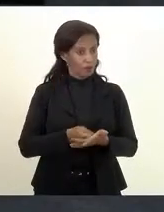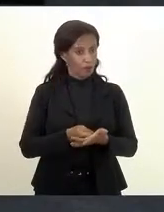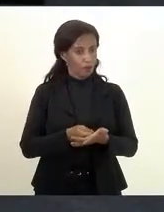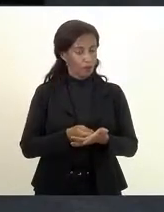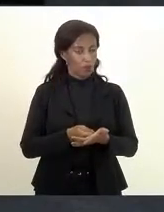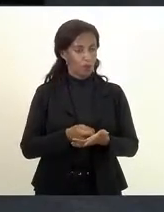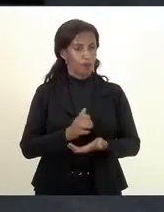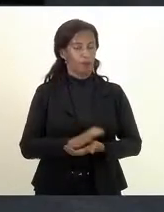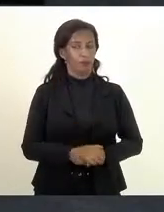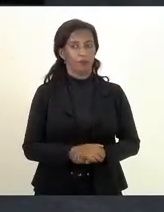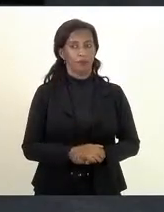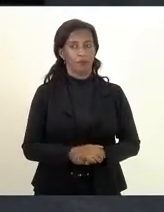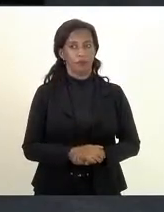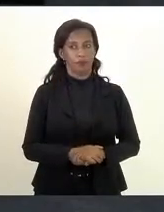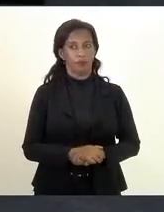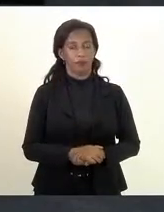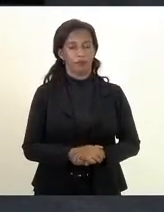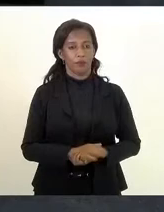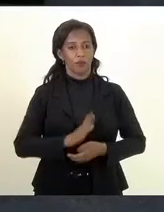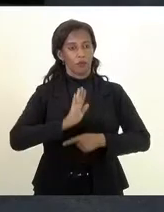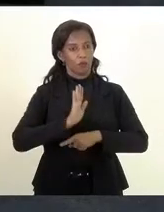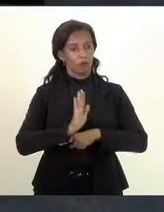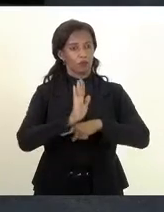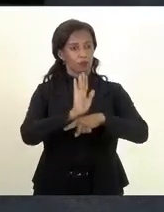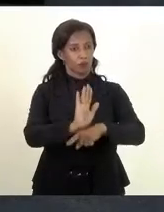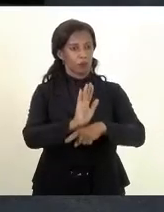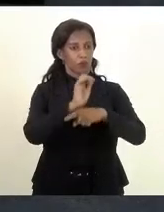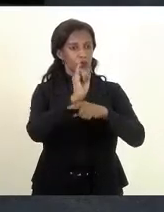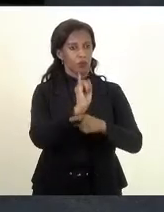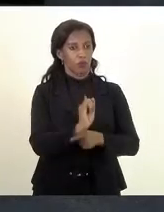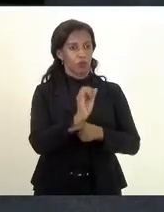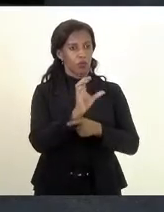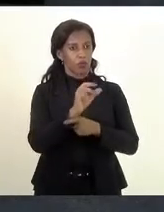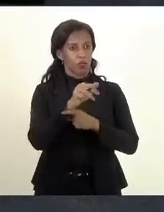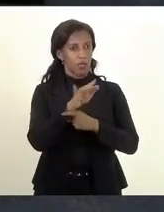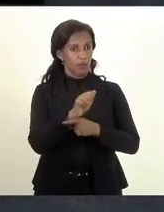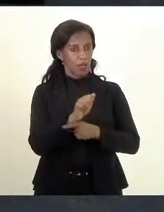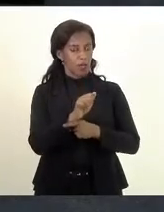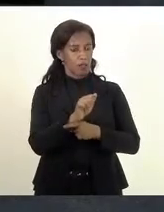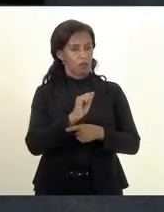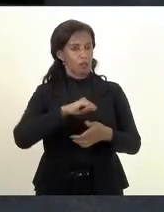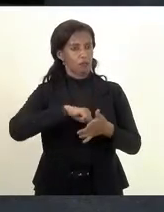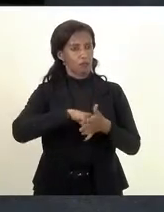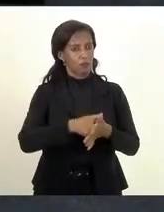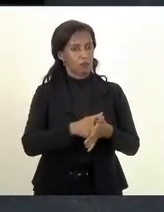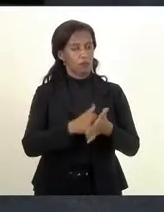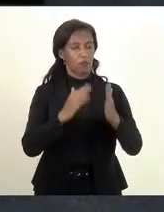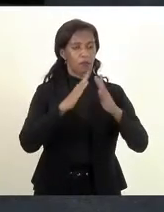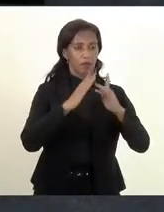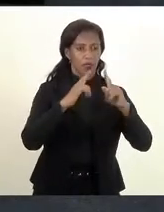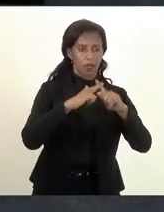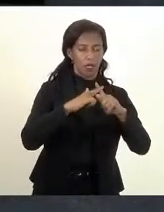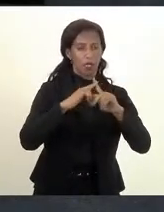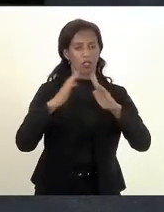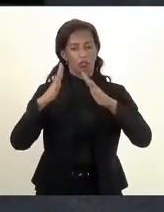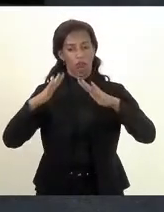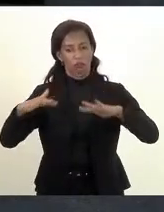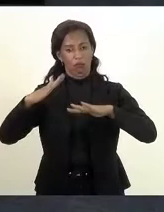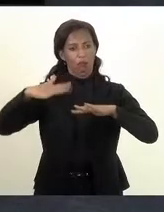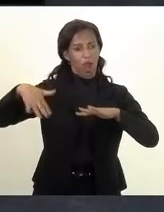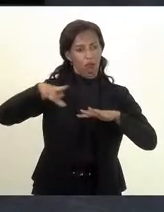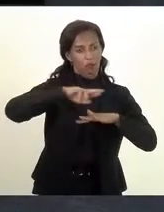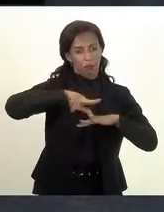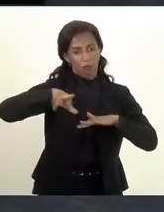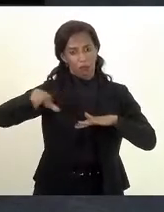concessão do benefício de ICMS, da isenção para igrejas, templos, etc., etc.,